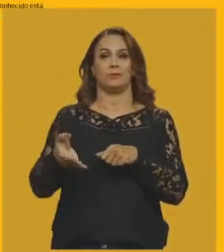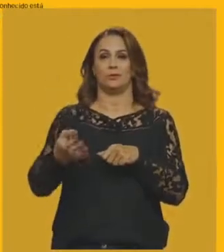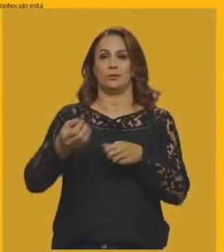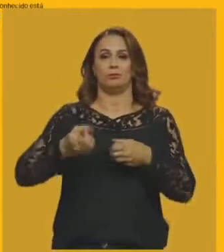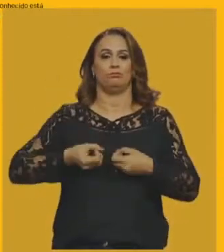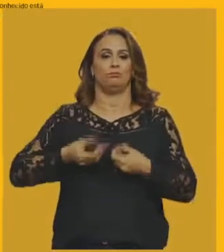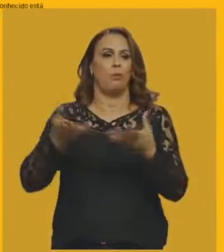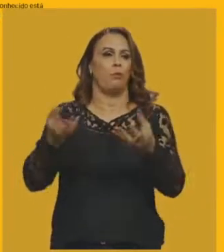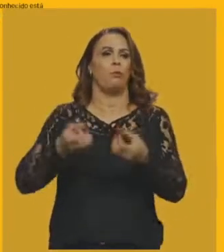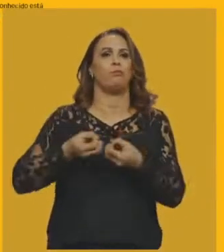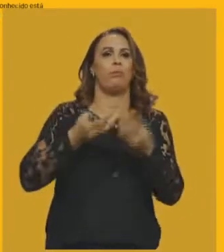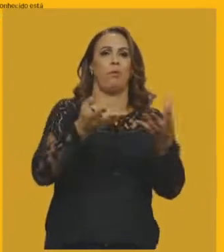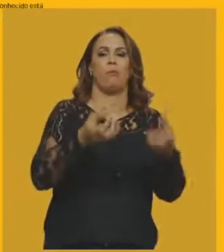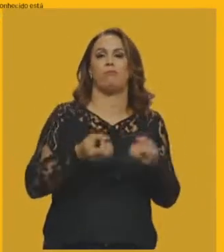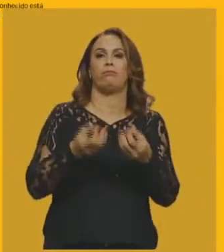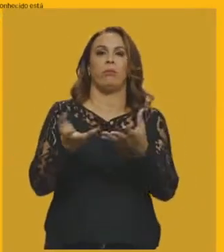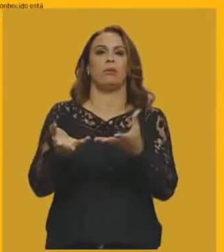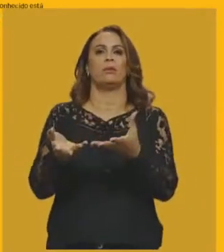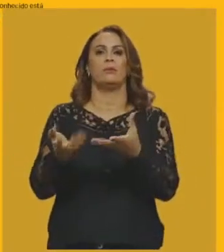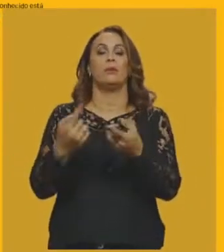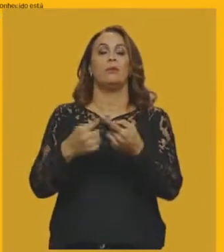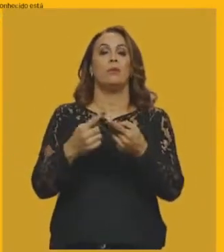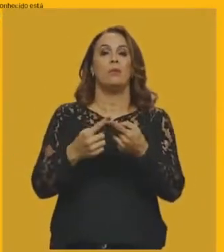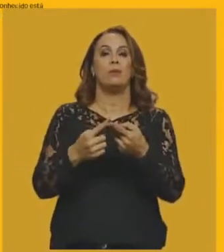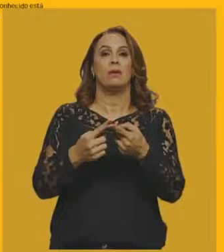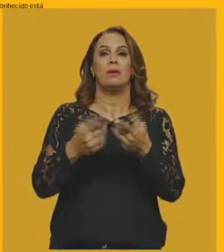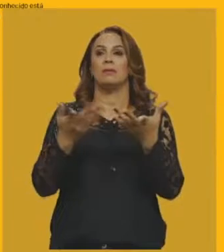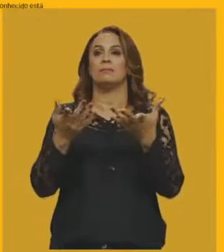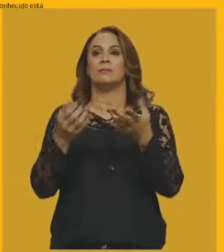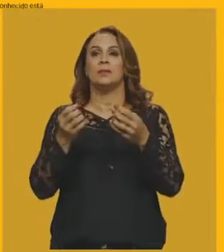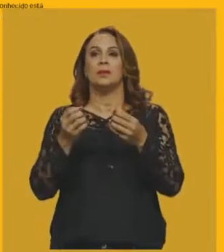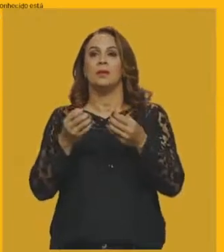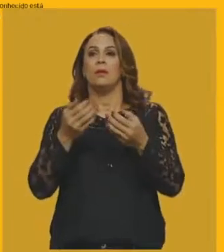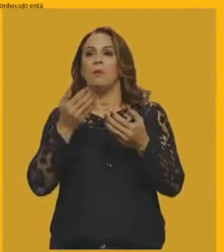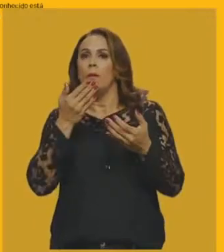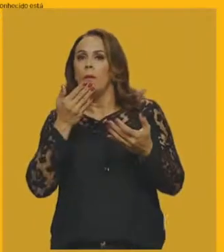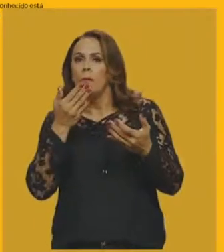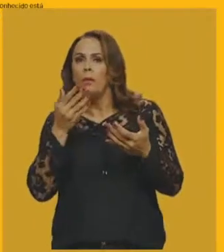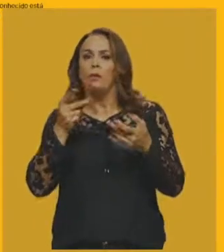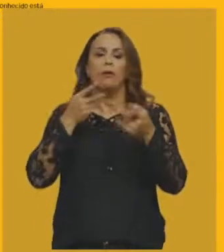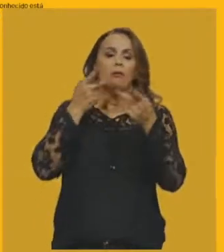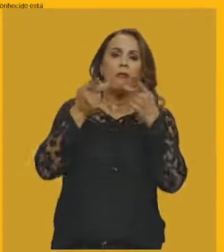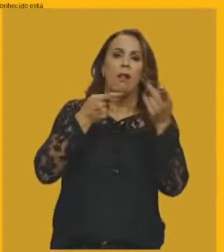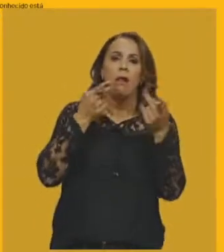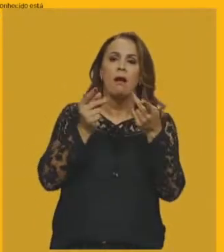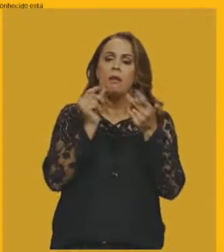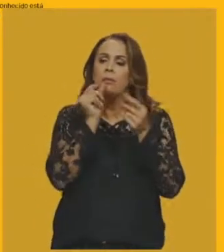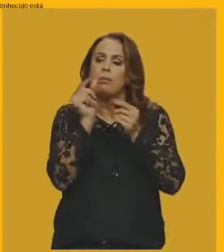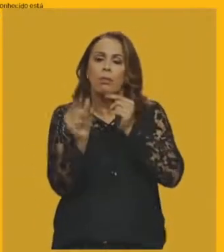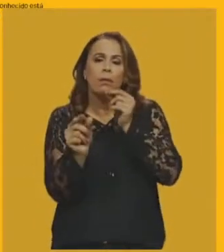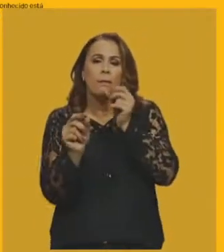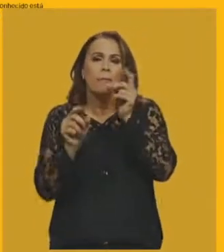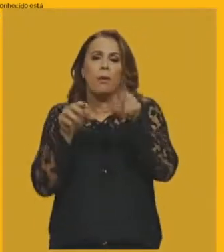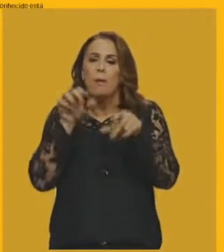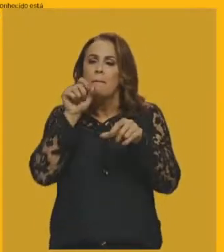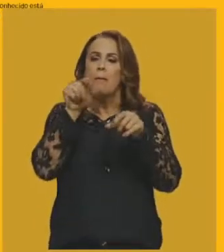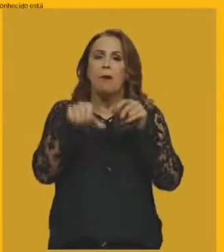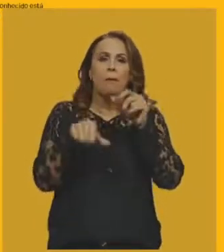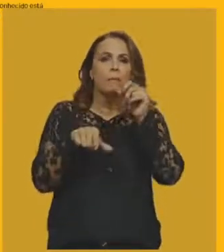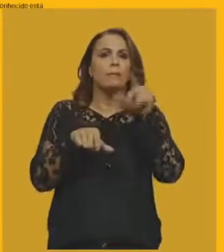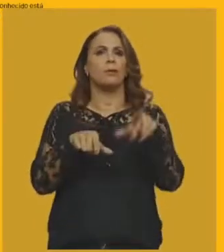saliva, por isso é o motivo do uso da máscara. É necessário, quando você utiliza a máscara,